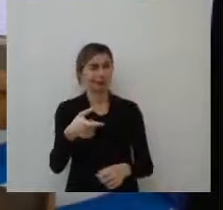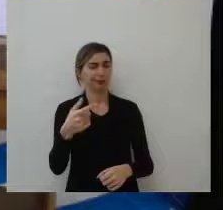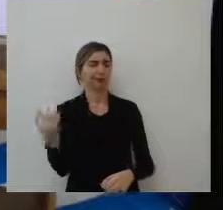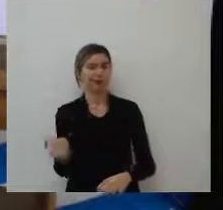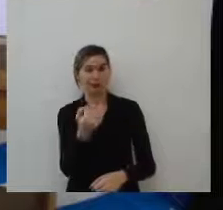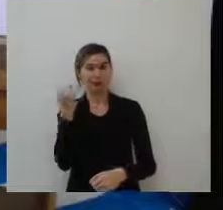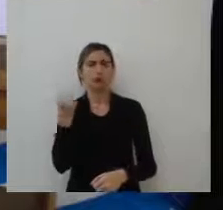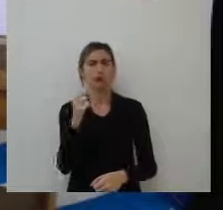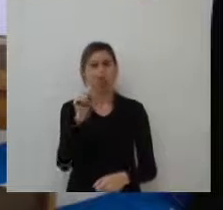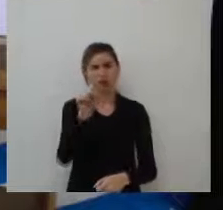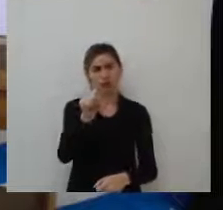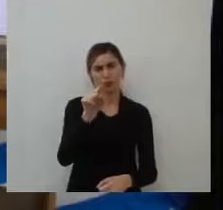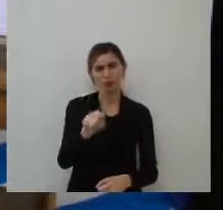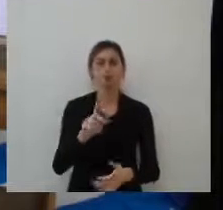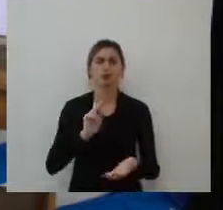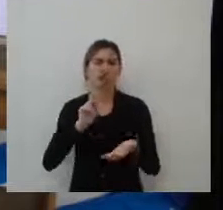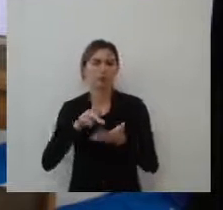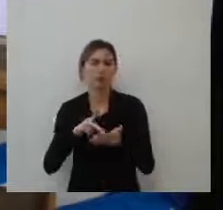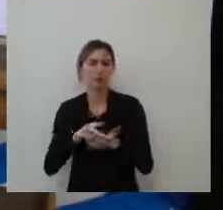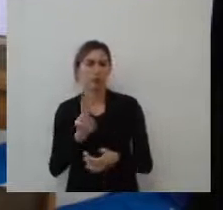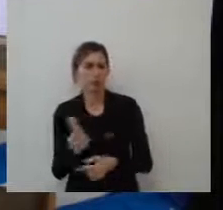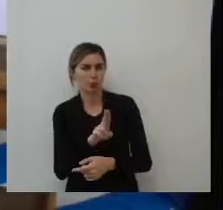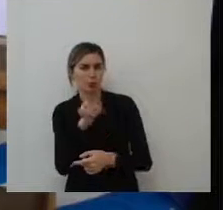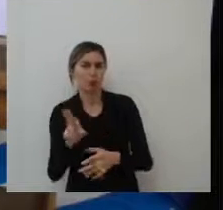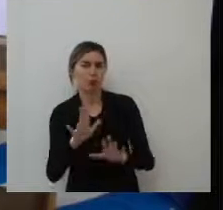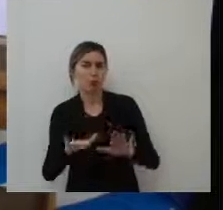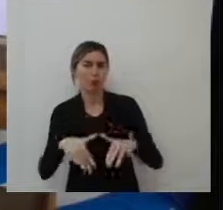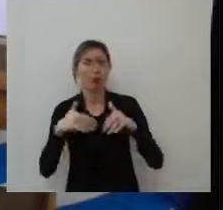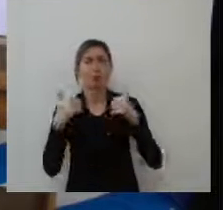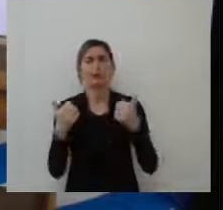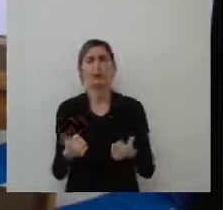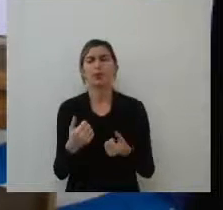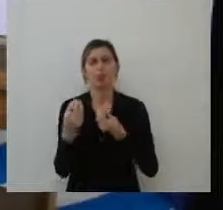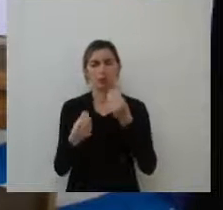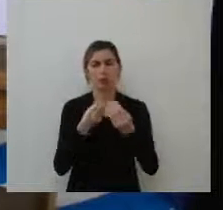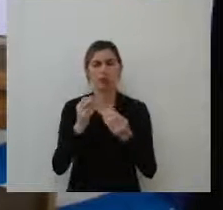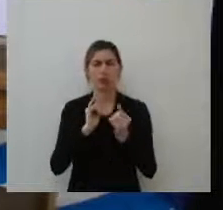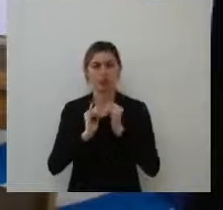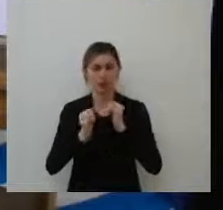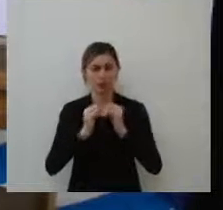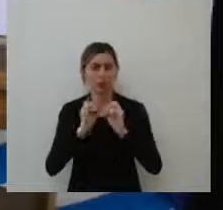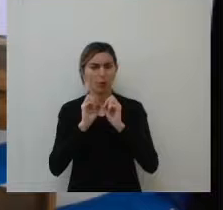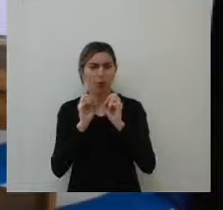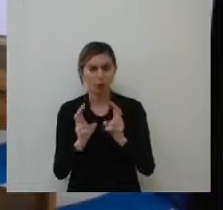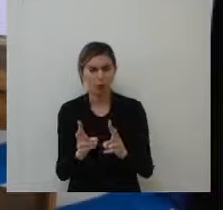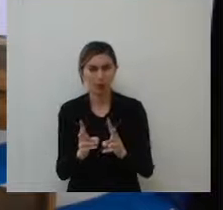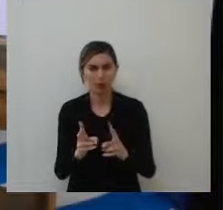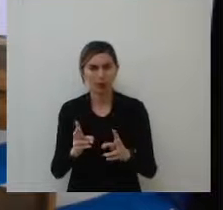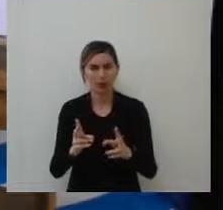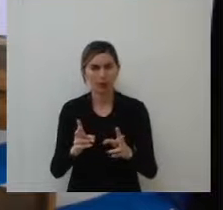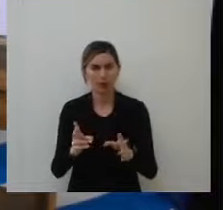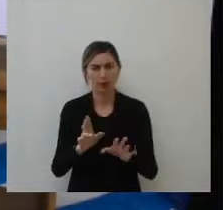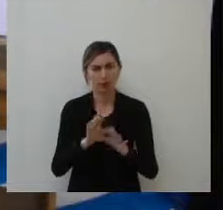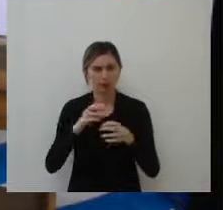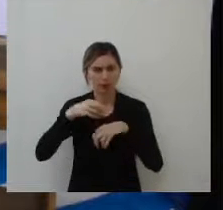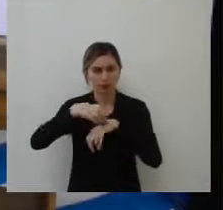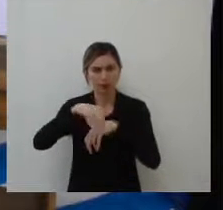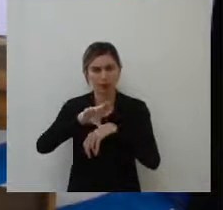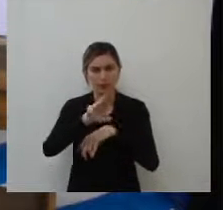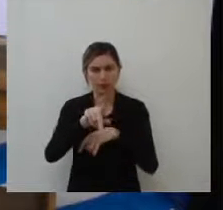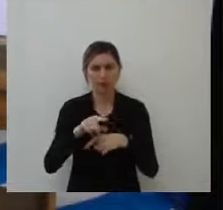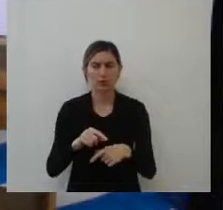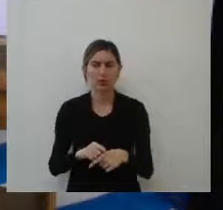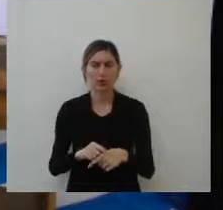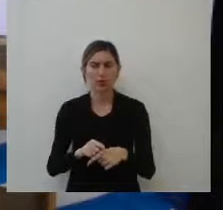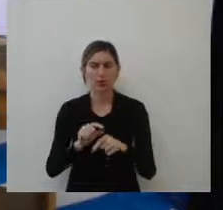importante que você realmente utilize da melhor forma a internet. Ok, gente? Ó, eu vou deixar para vocês